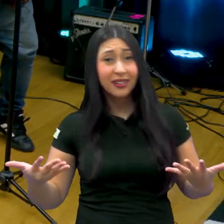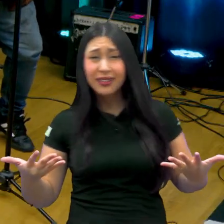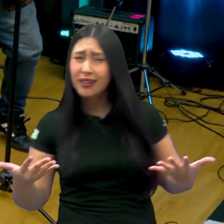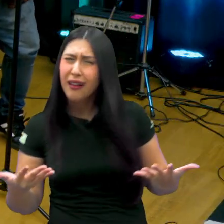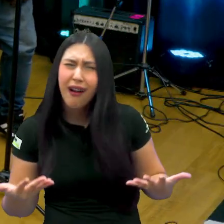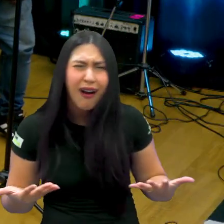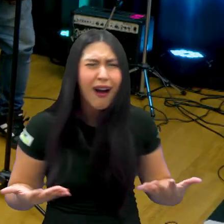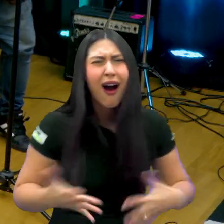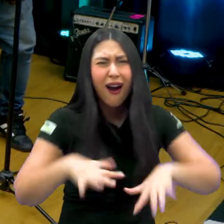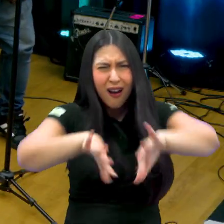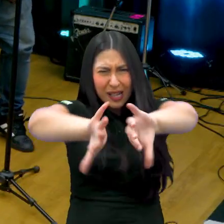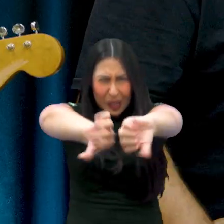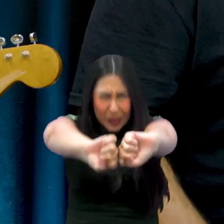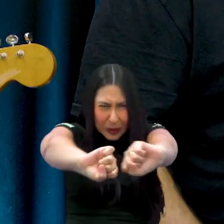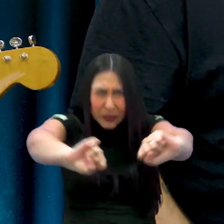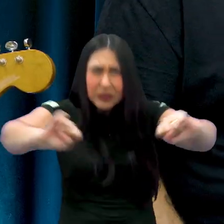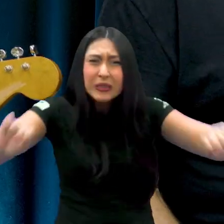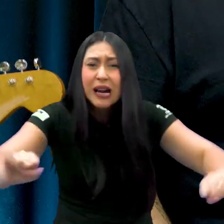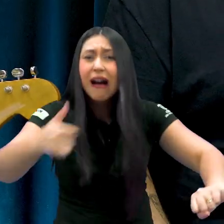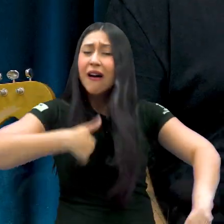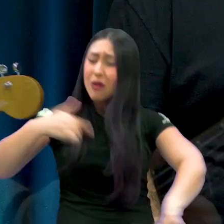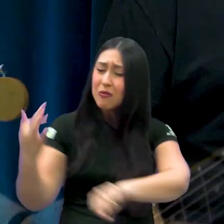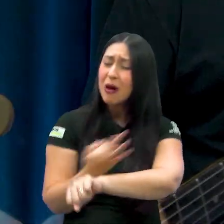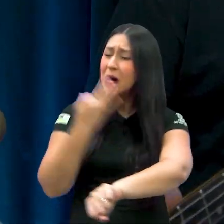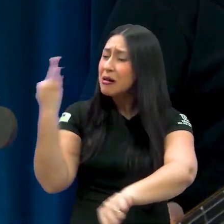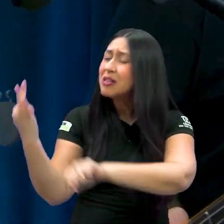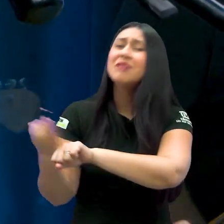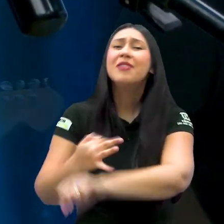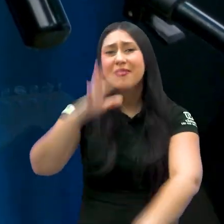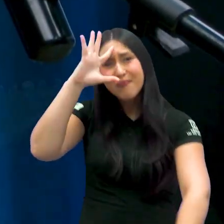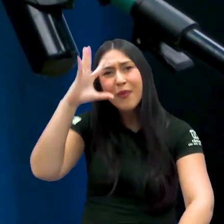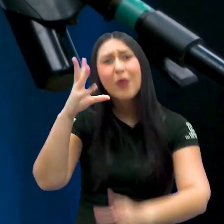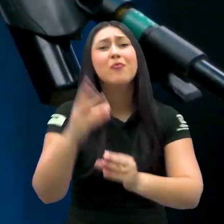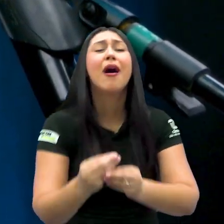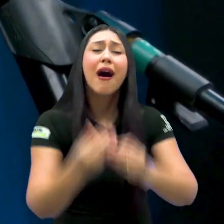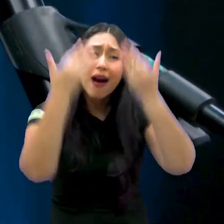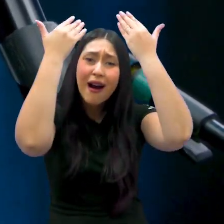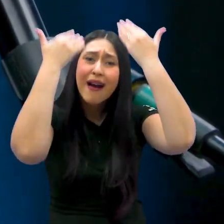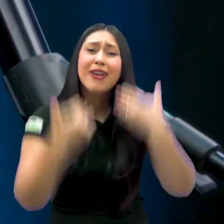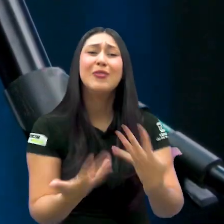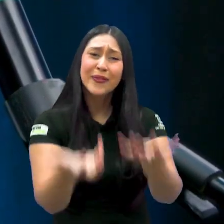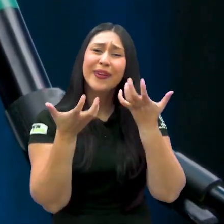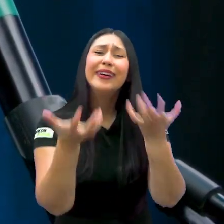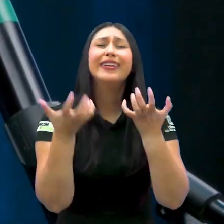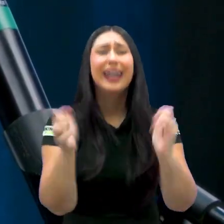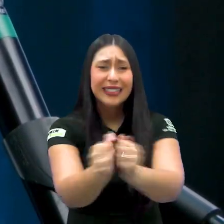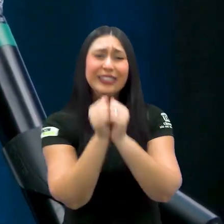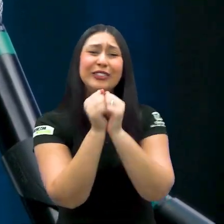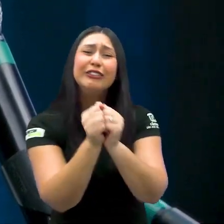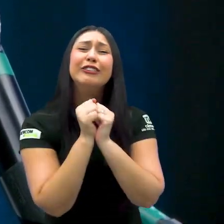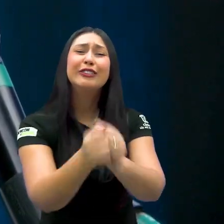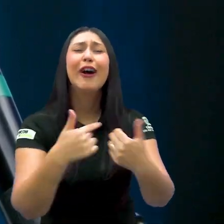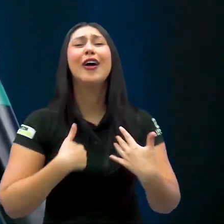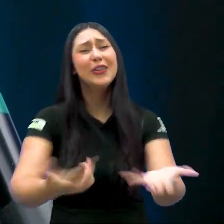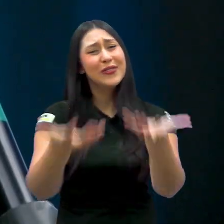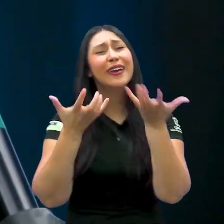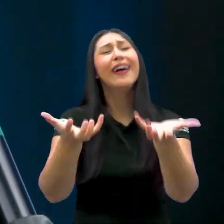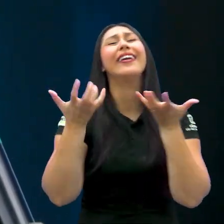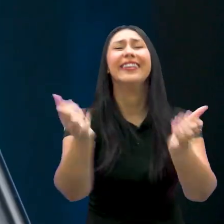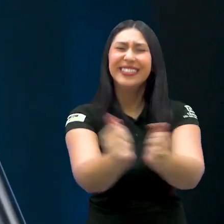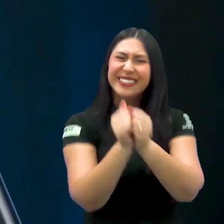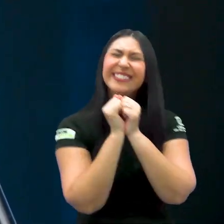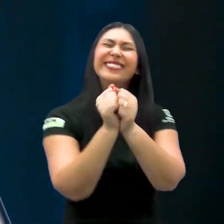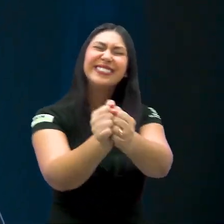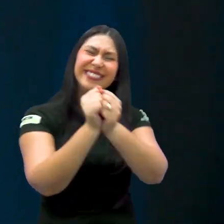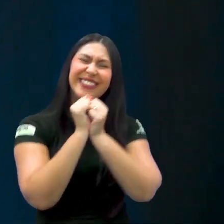Então, não se esconda, eu lutei pra entender o quanto eu queria estar com você. Eu